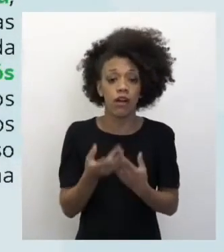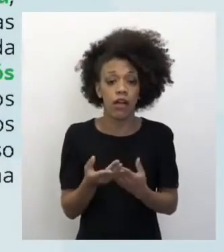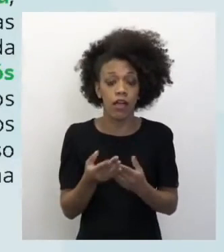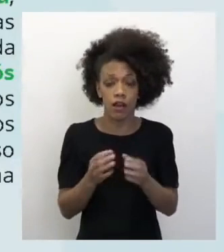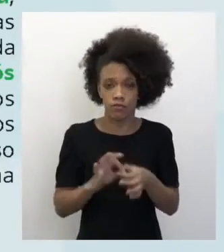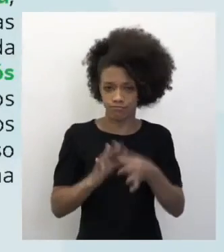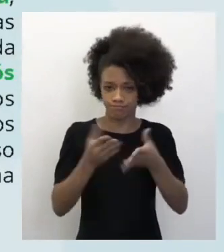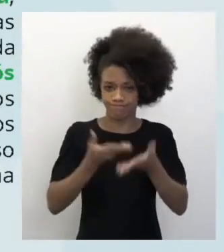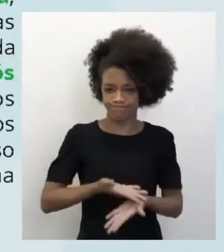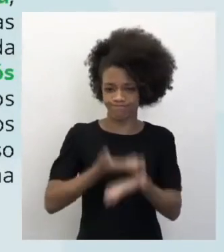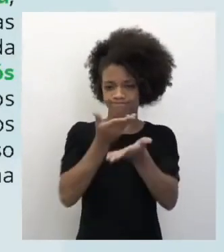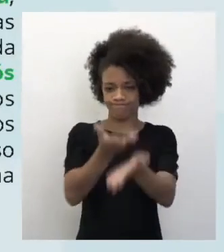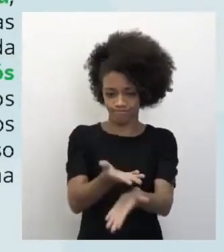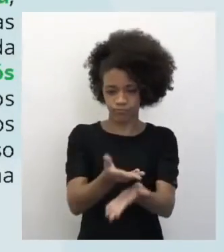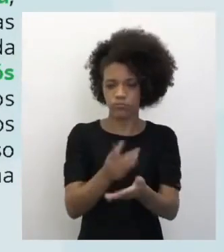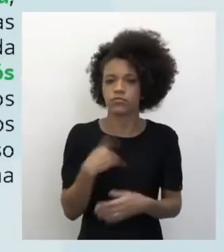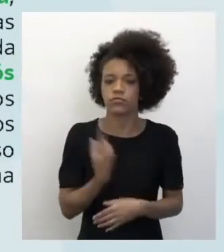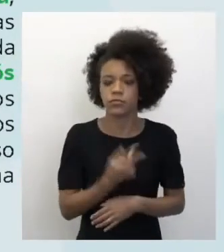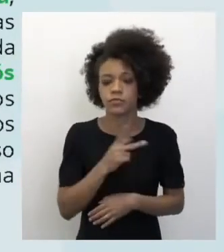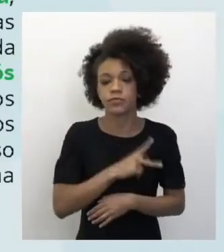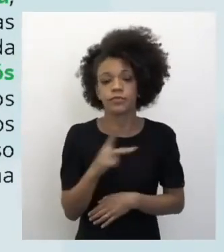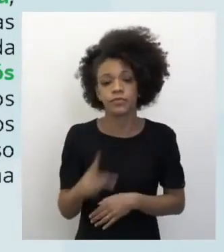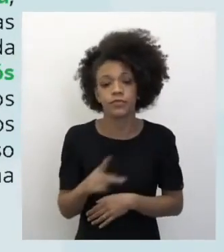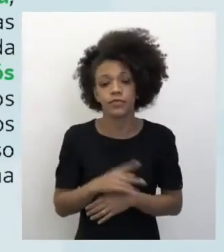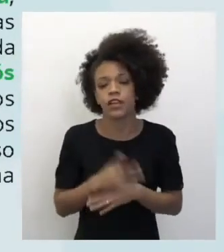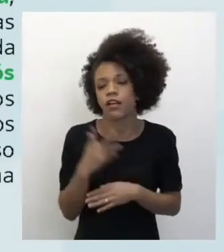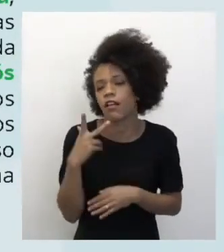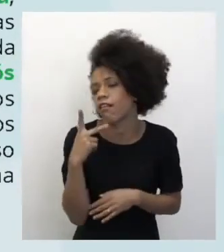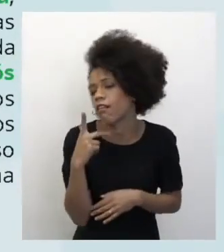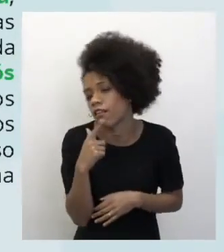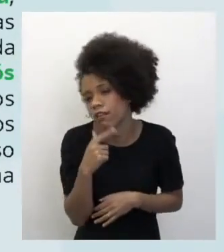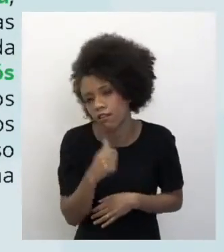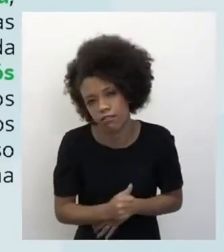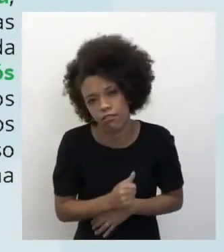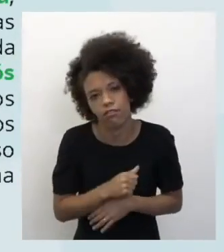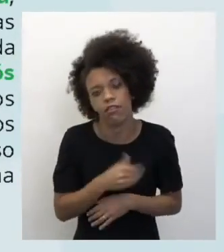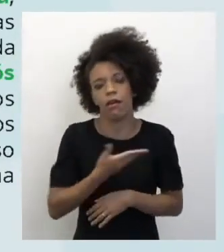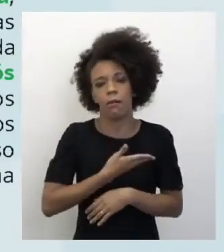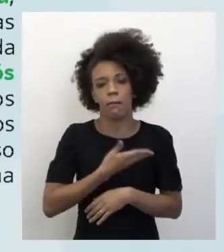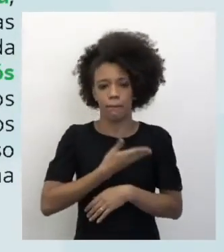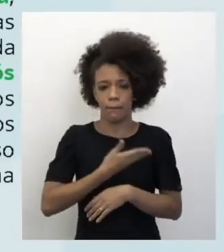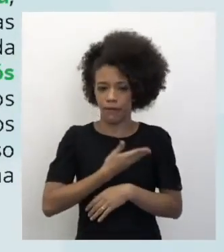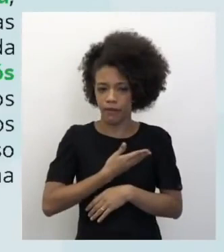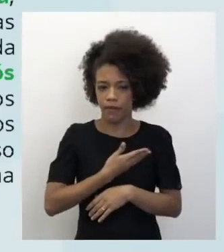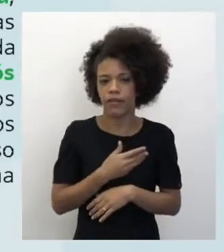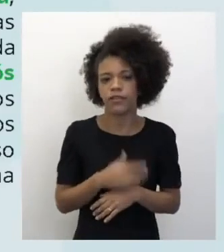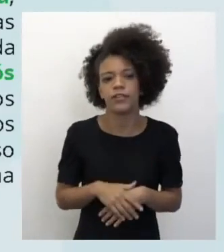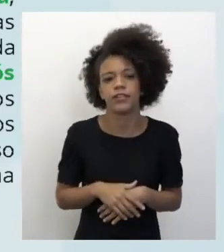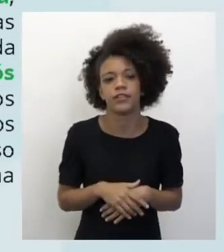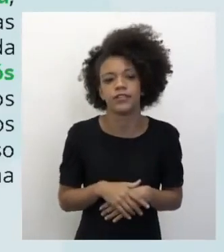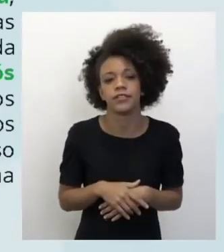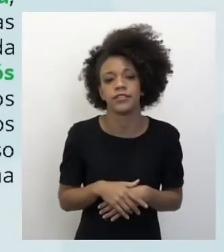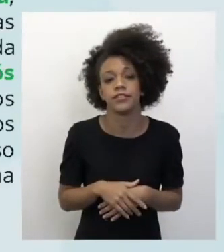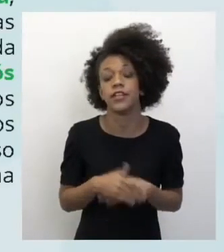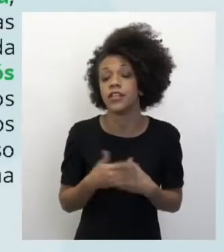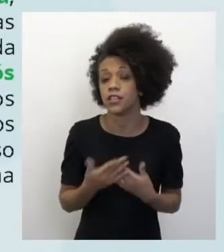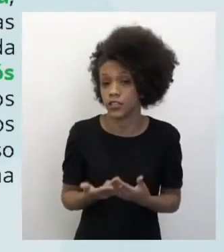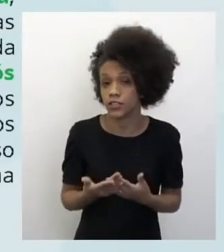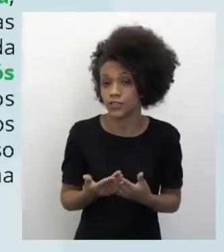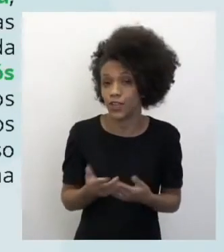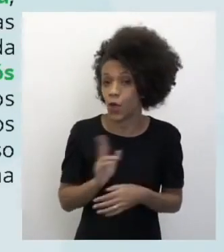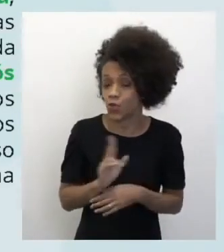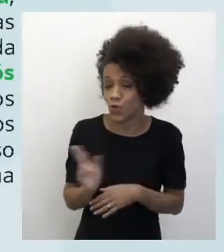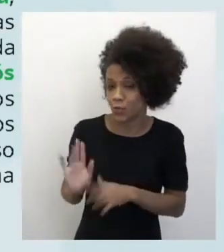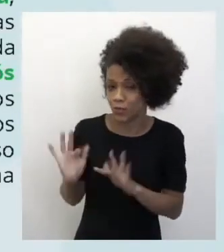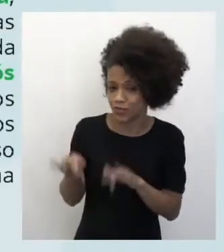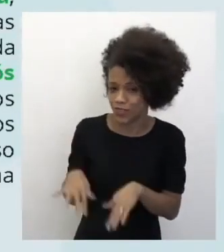texto pra gente, uma professora lindíssima, amiguíssima minha, e eu vou falar o nome dela ao